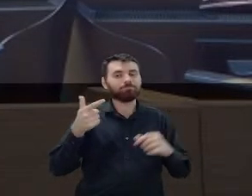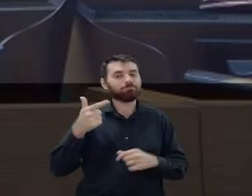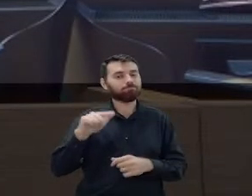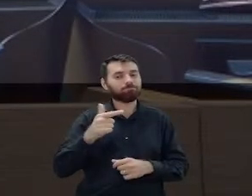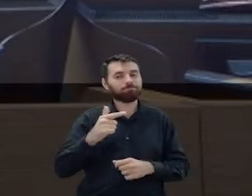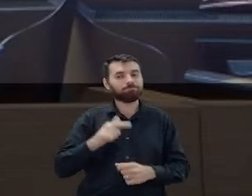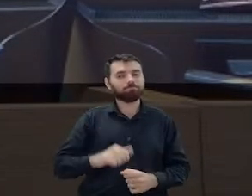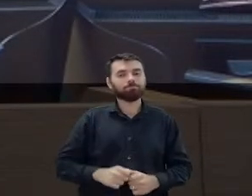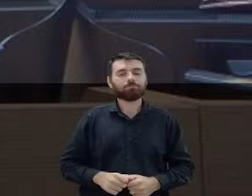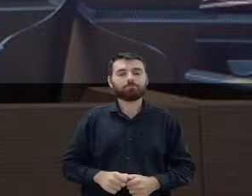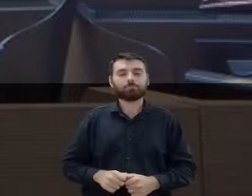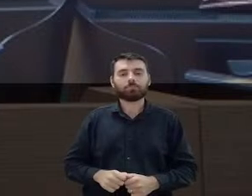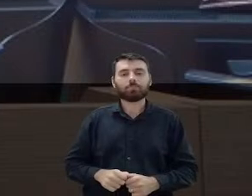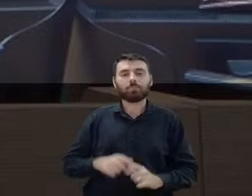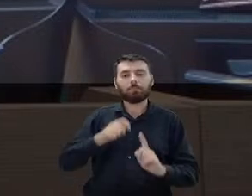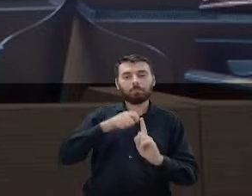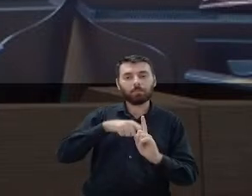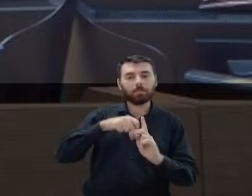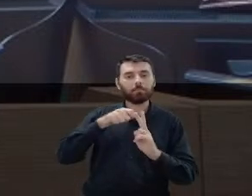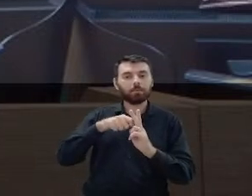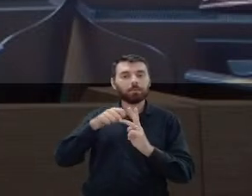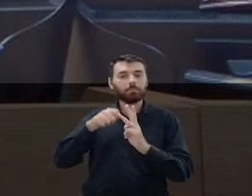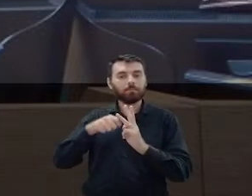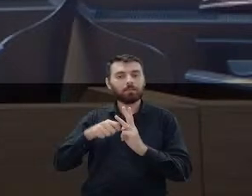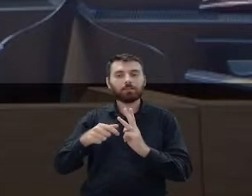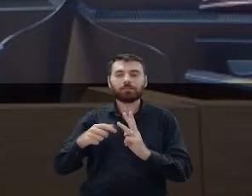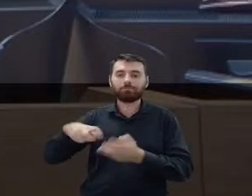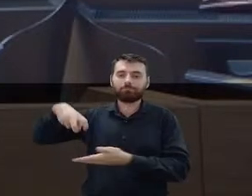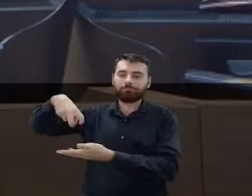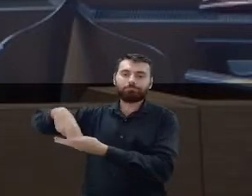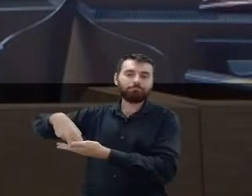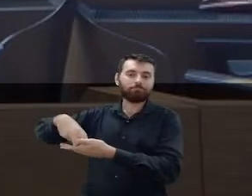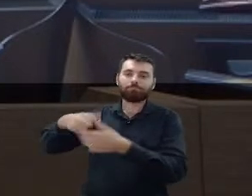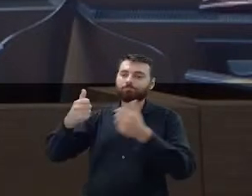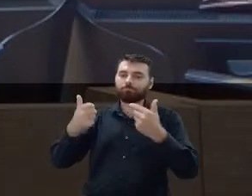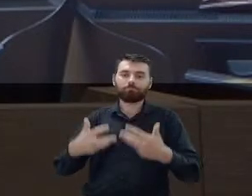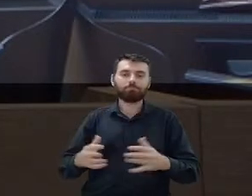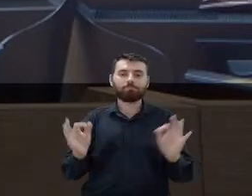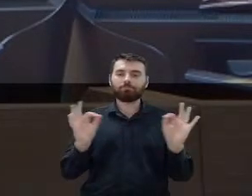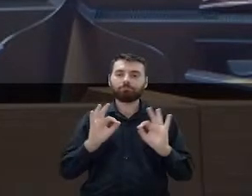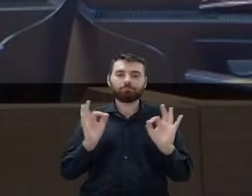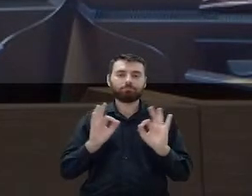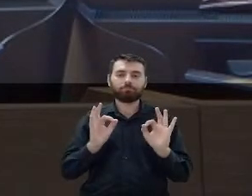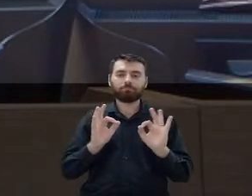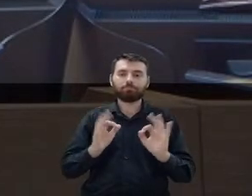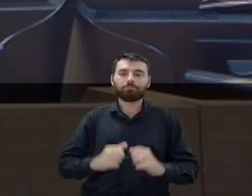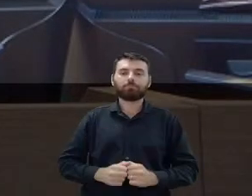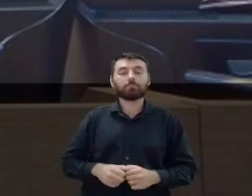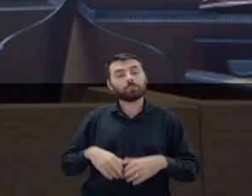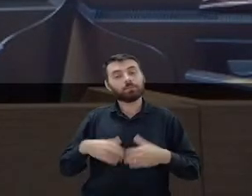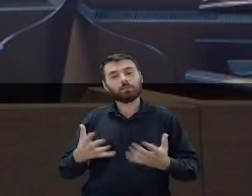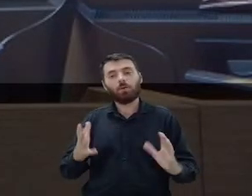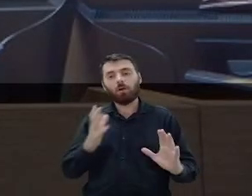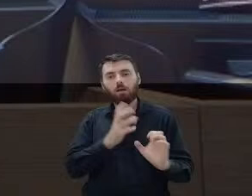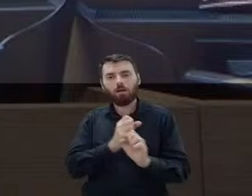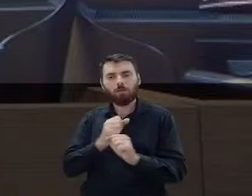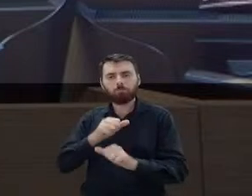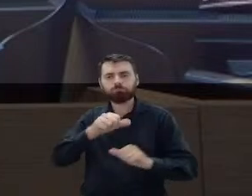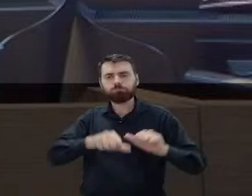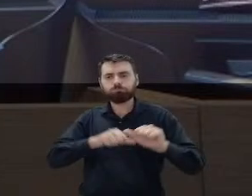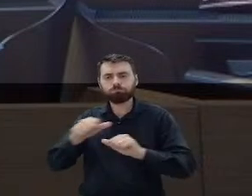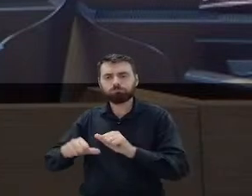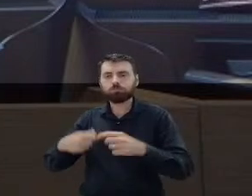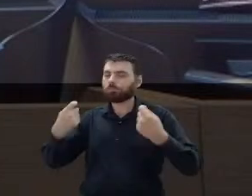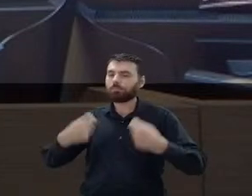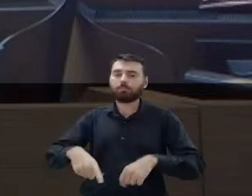seja, mês a mês. Isso não existe na sentença, pelo que não há reparo a fazer nos cálculos. Nego